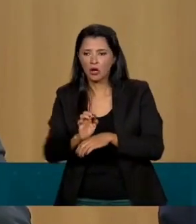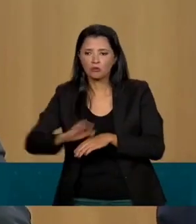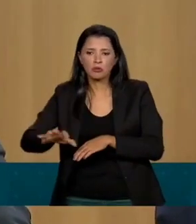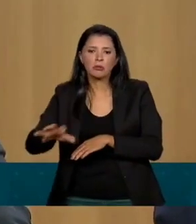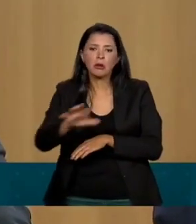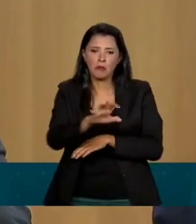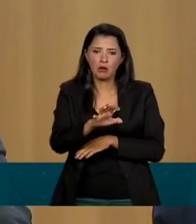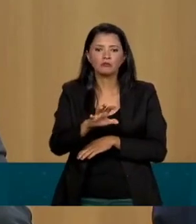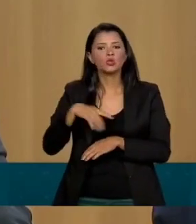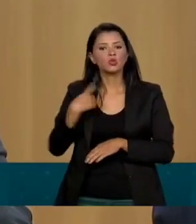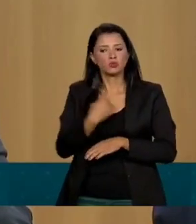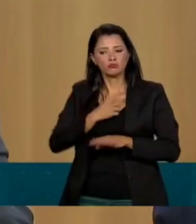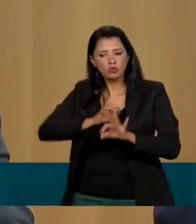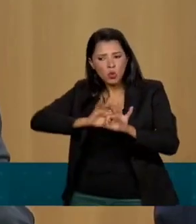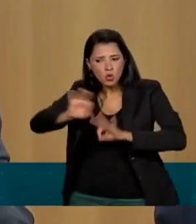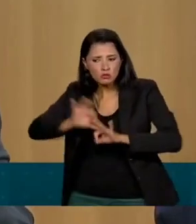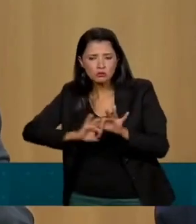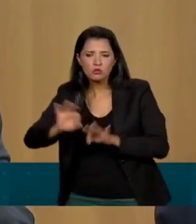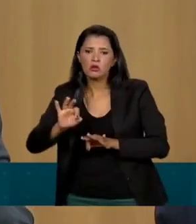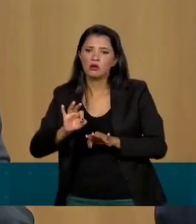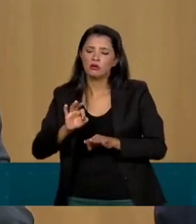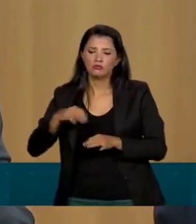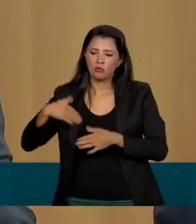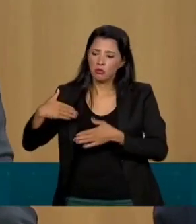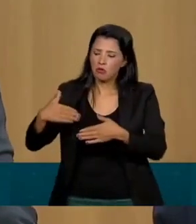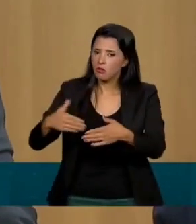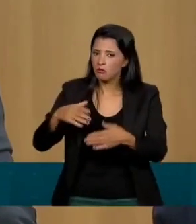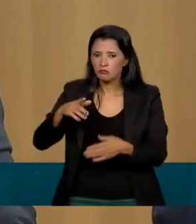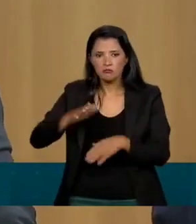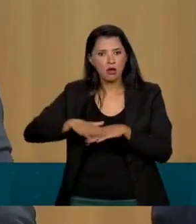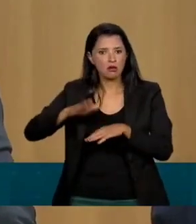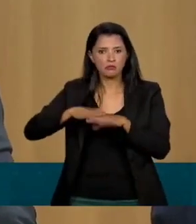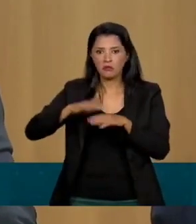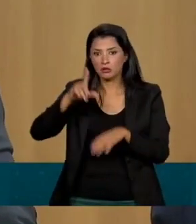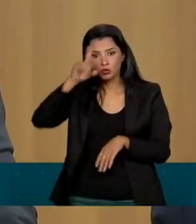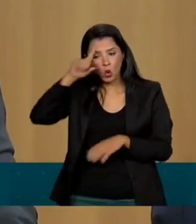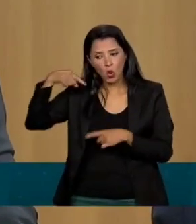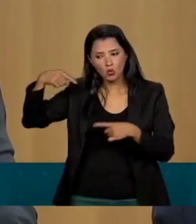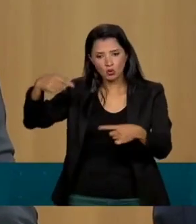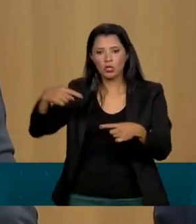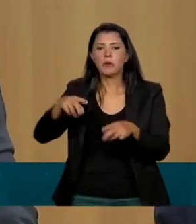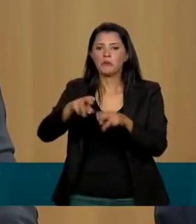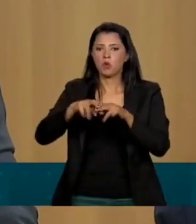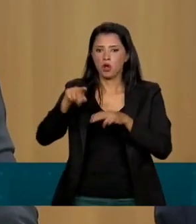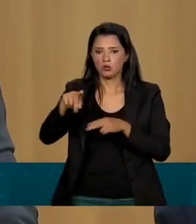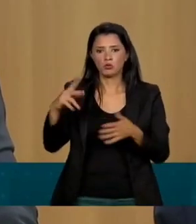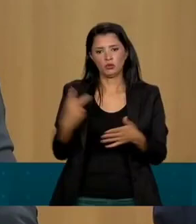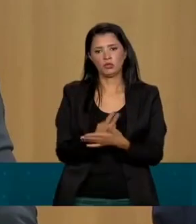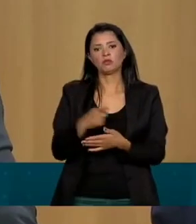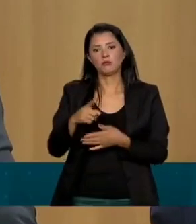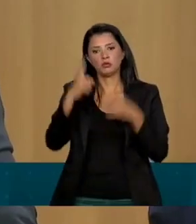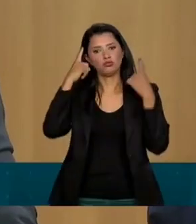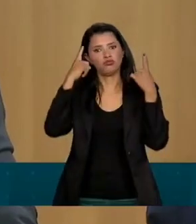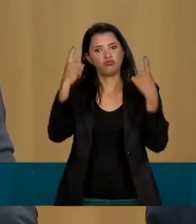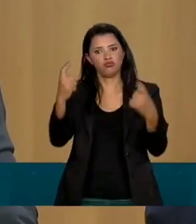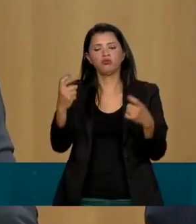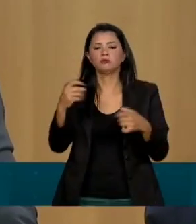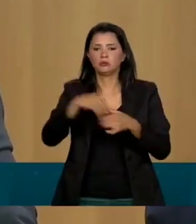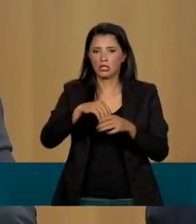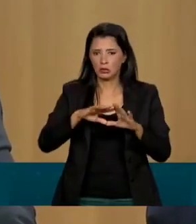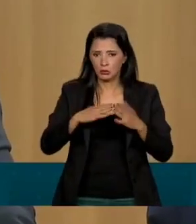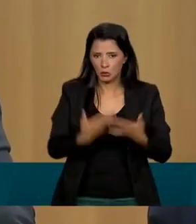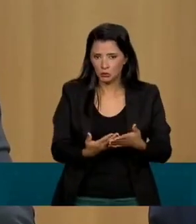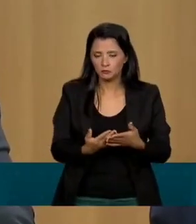se mobilizando cada vez mais, todos os dias, em razão desta temática, que todos